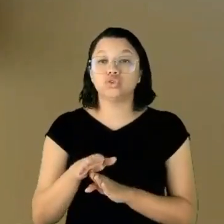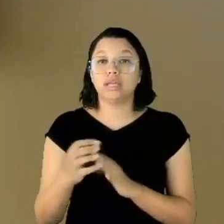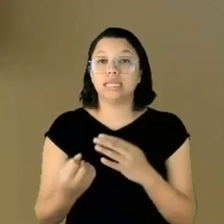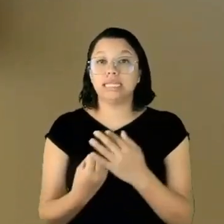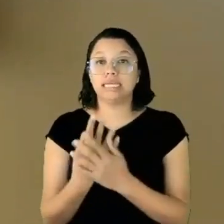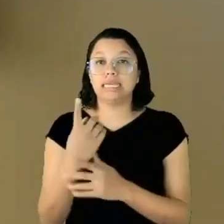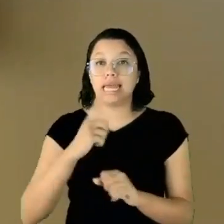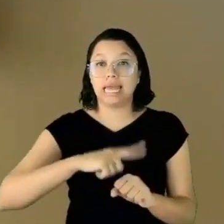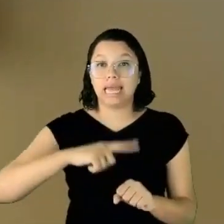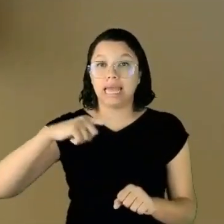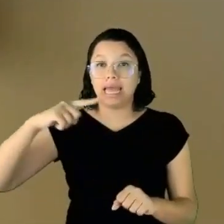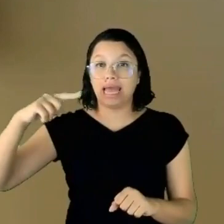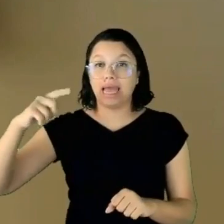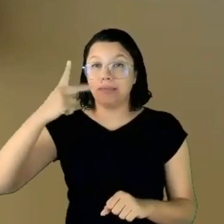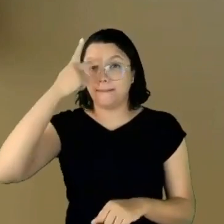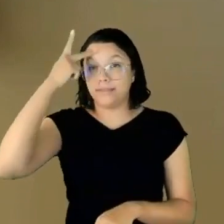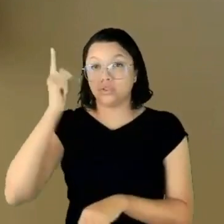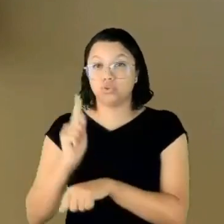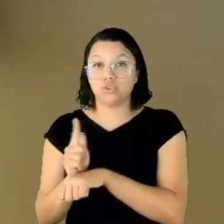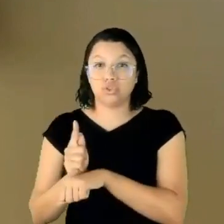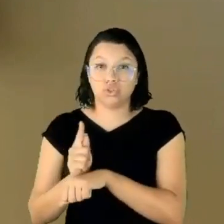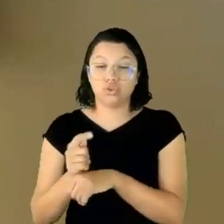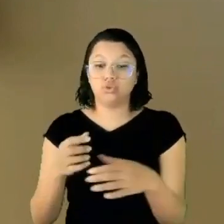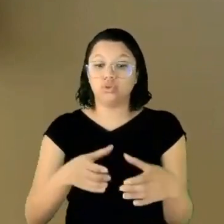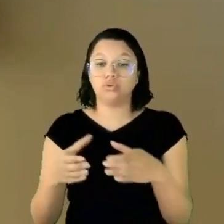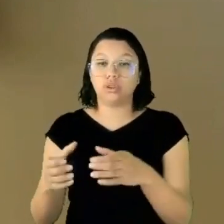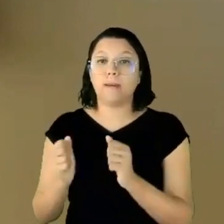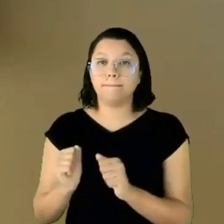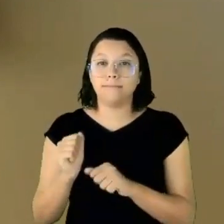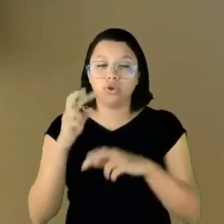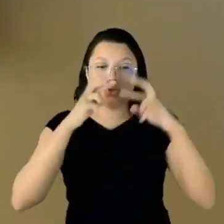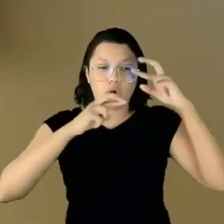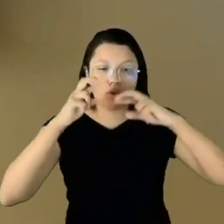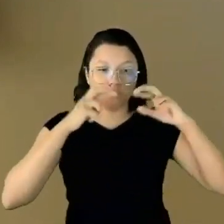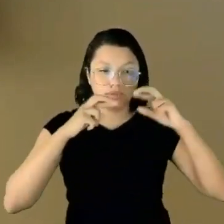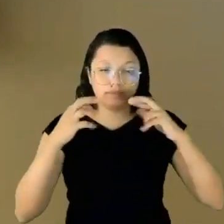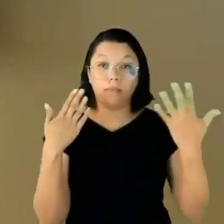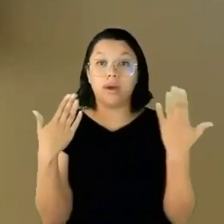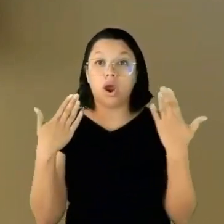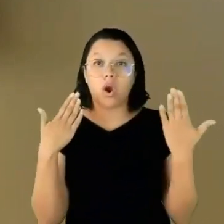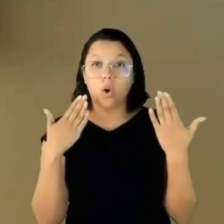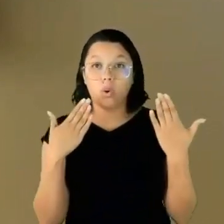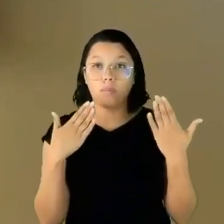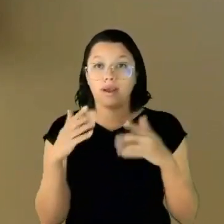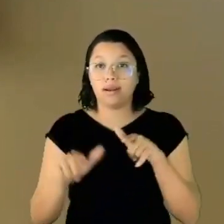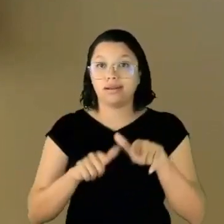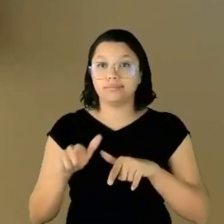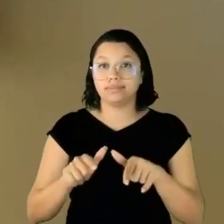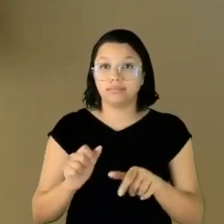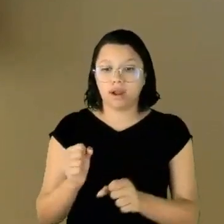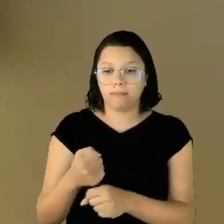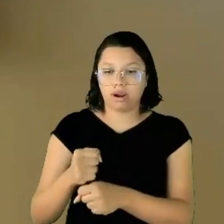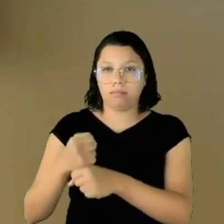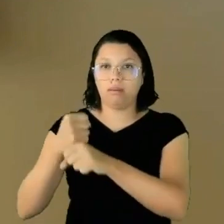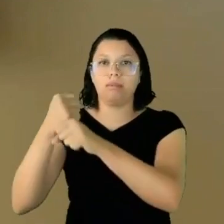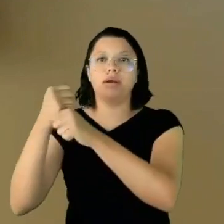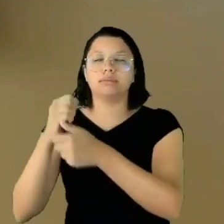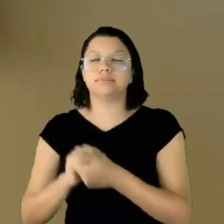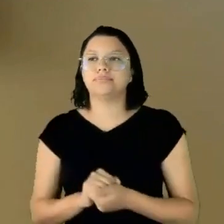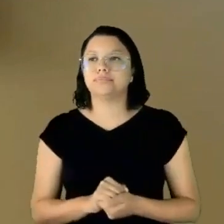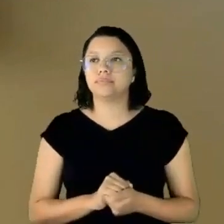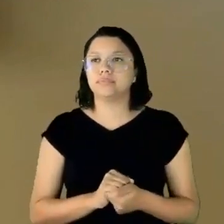sugere criar estatísticas para que o gestor da unidade possa observar outras unidades para parâmetros de como estão os trabalhos desenvolvidos mas isso